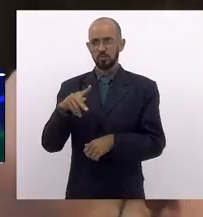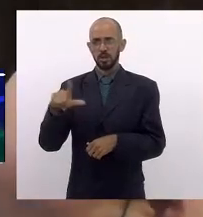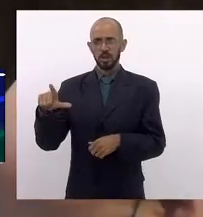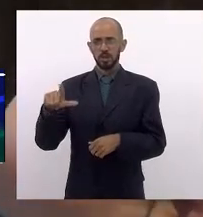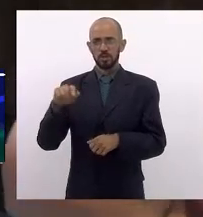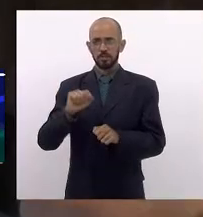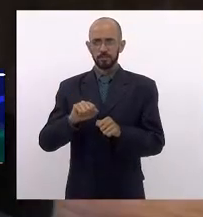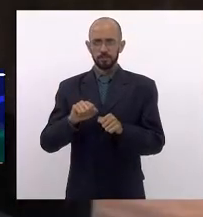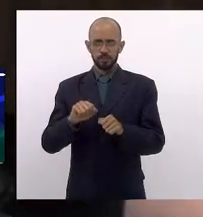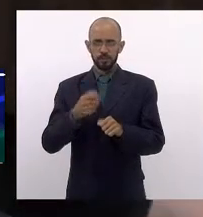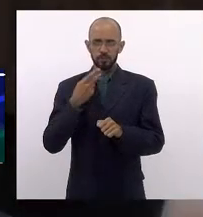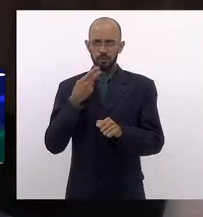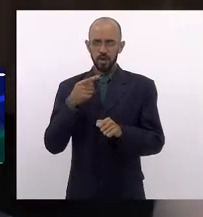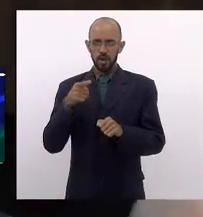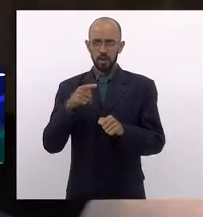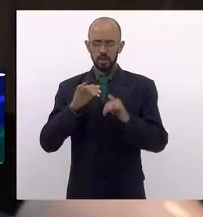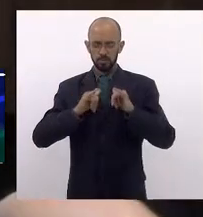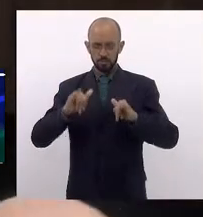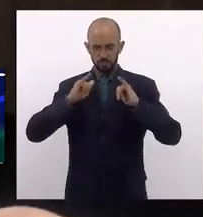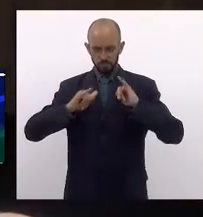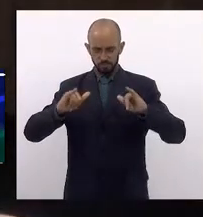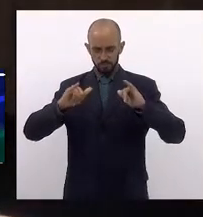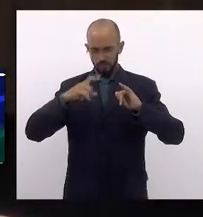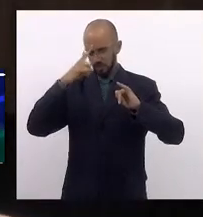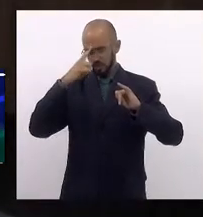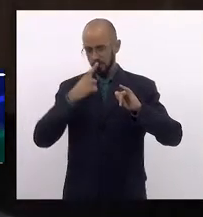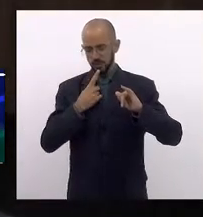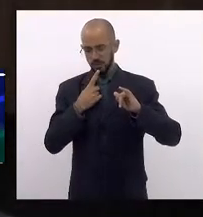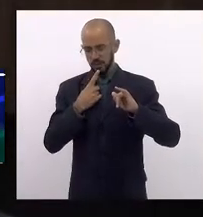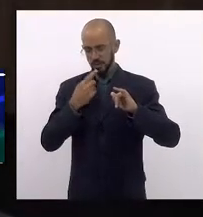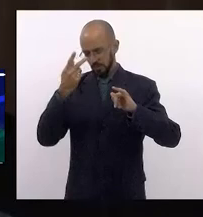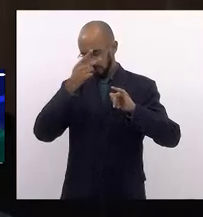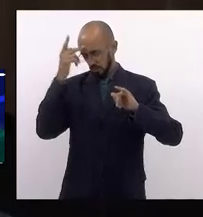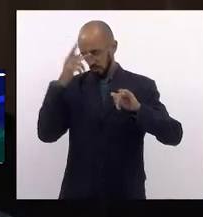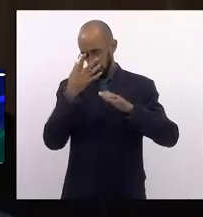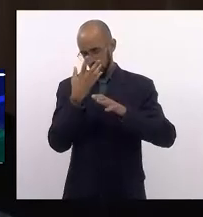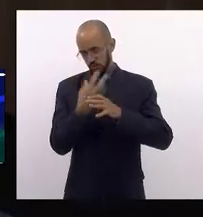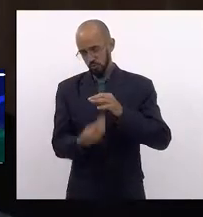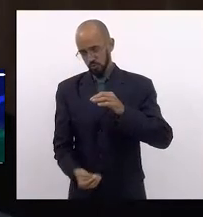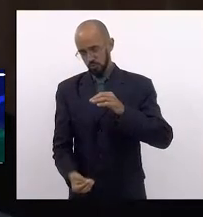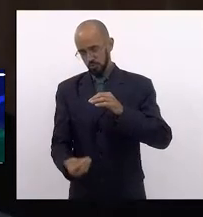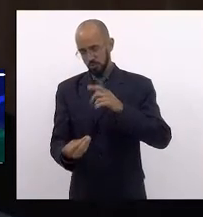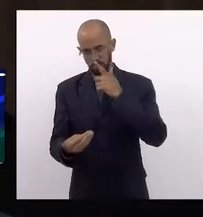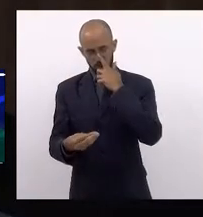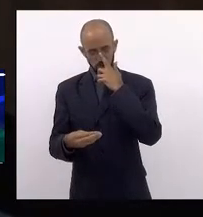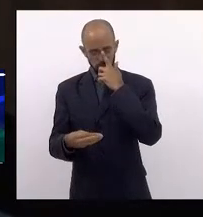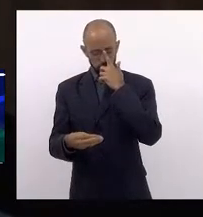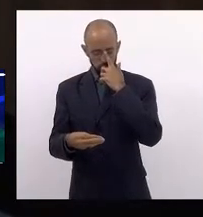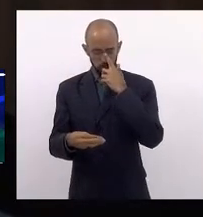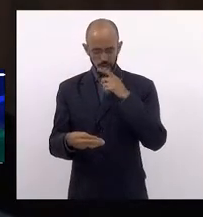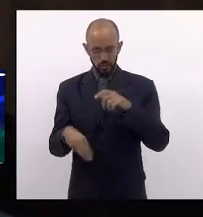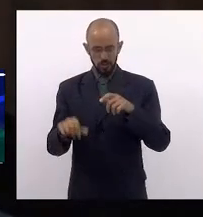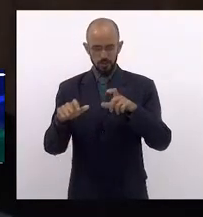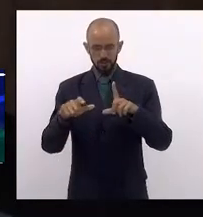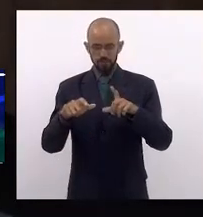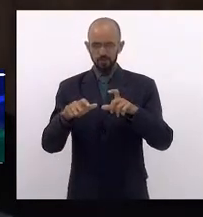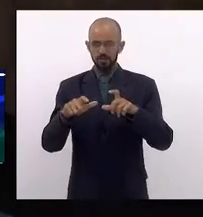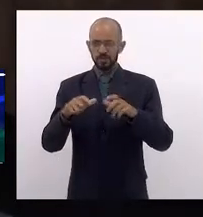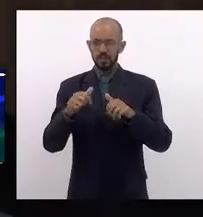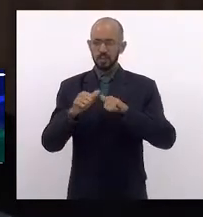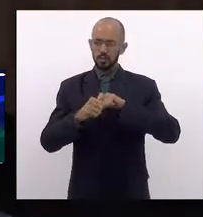dispõe sobre a publicização das imagens de pessoas desaparecidas nas faturas de consumo